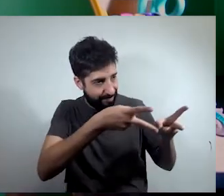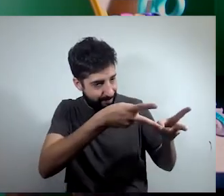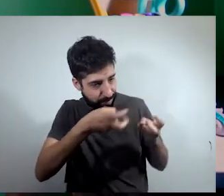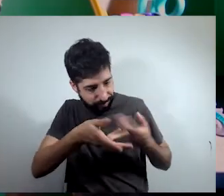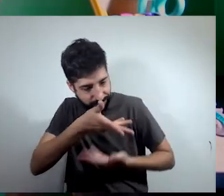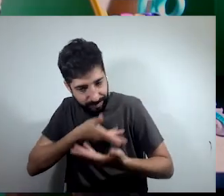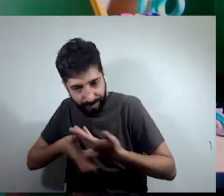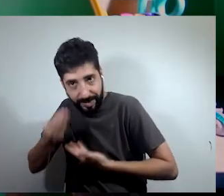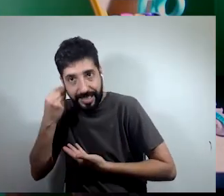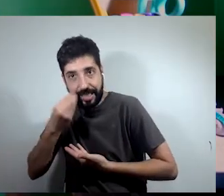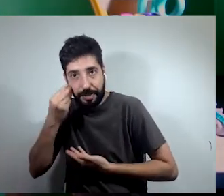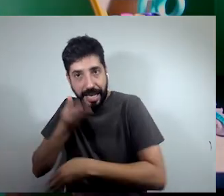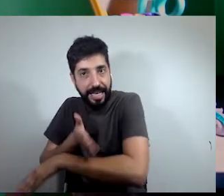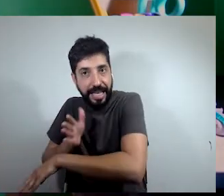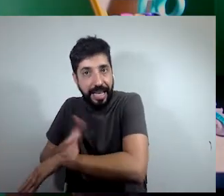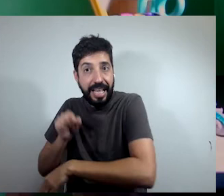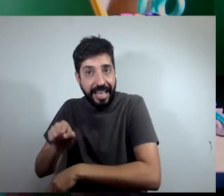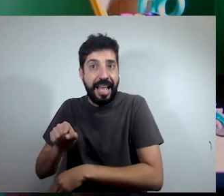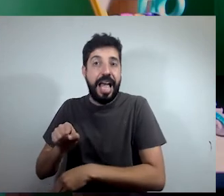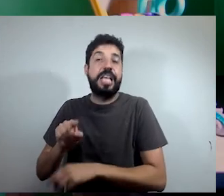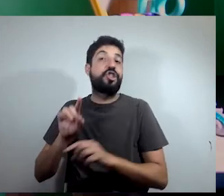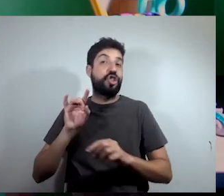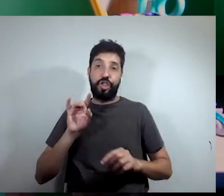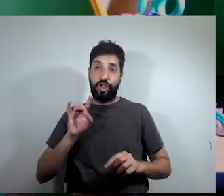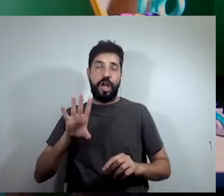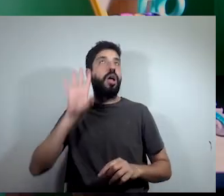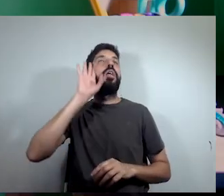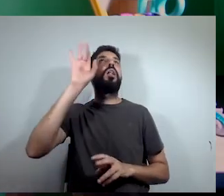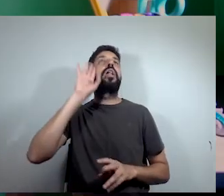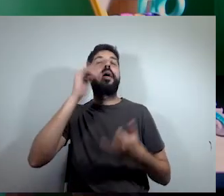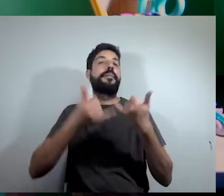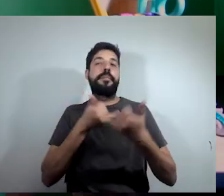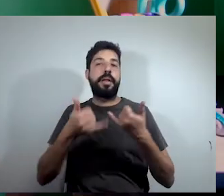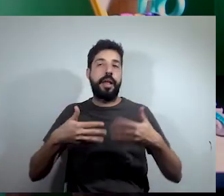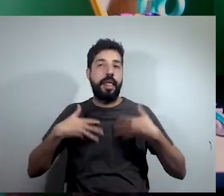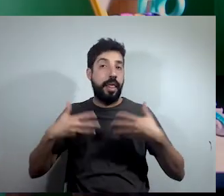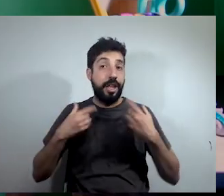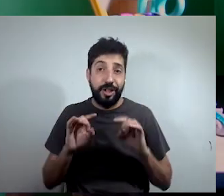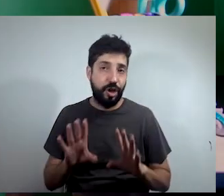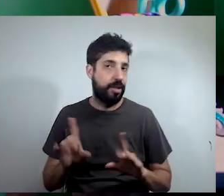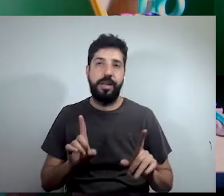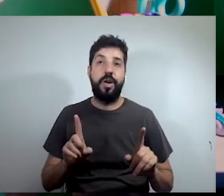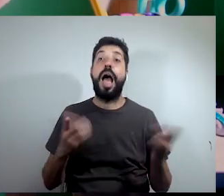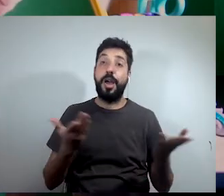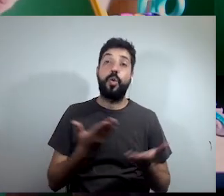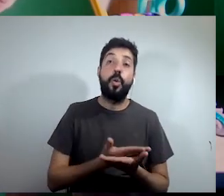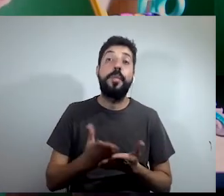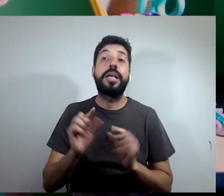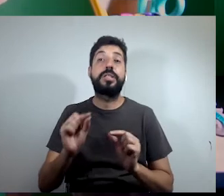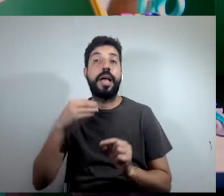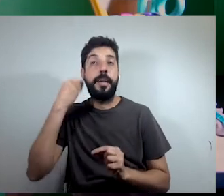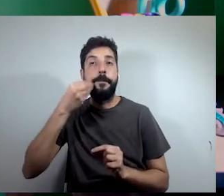com uma experiência prática, aquilo deixa de ser uma distração ou um entretenimento apenas para a criança e passa a ser uma experiência